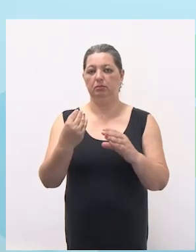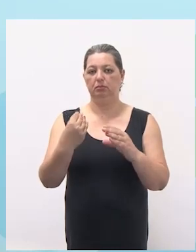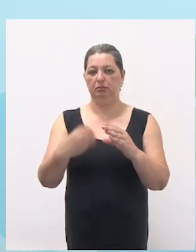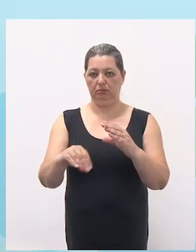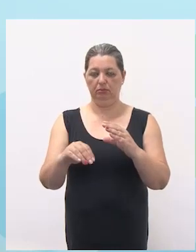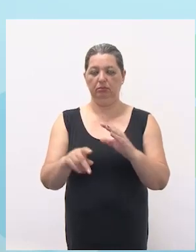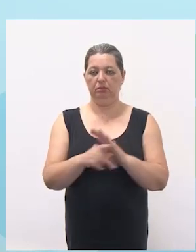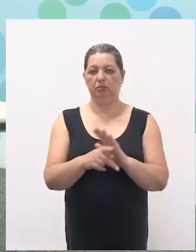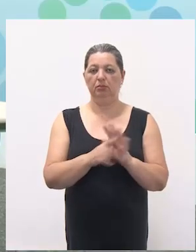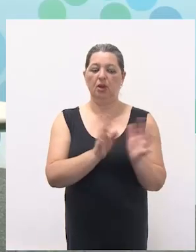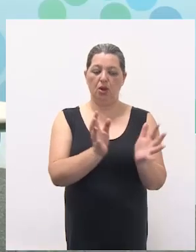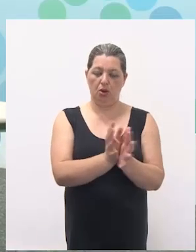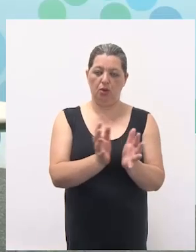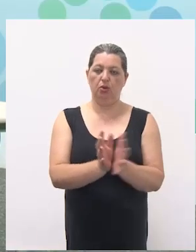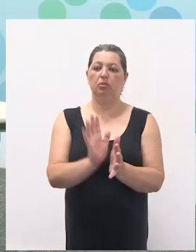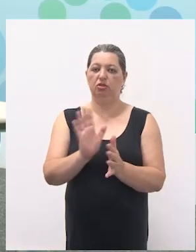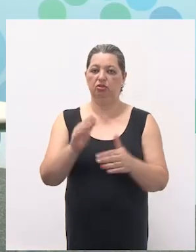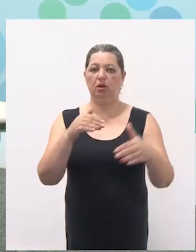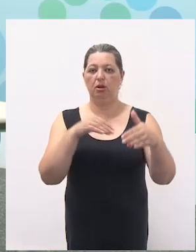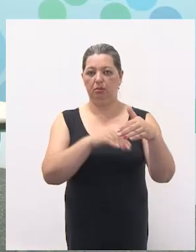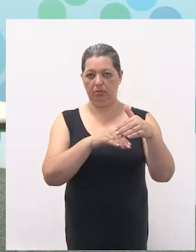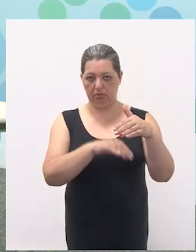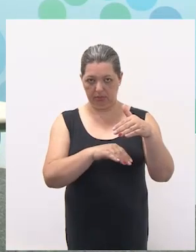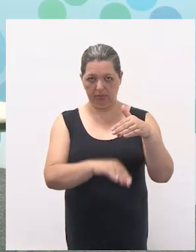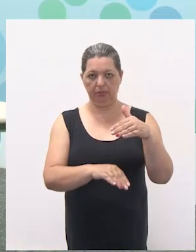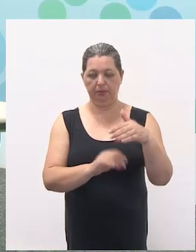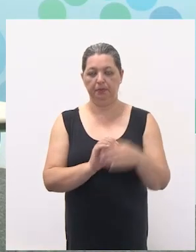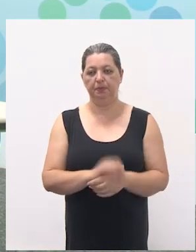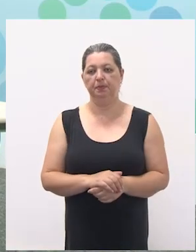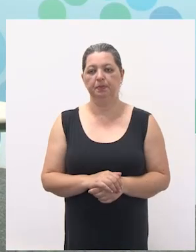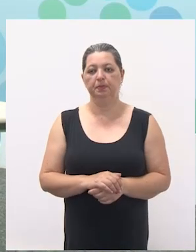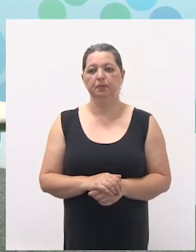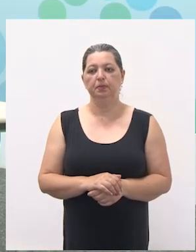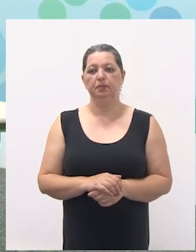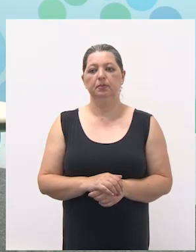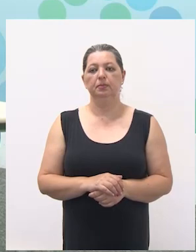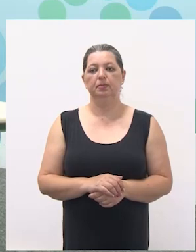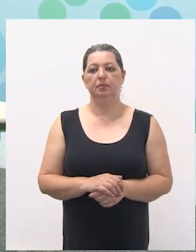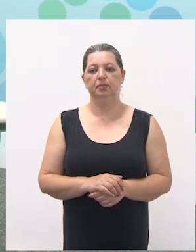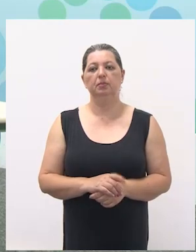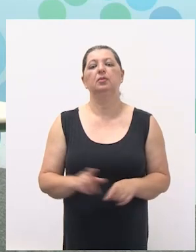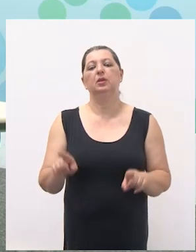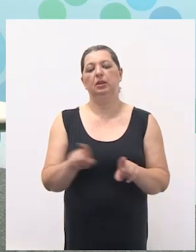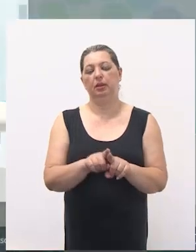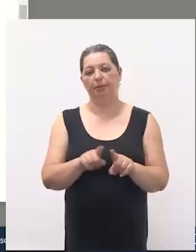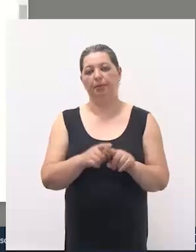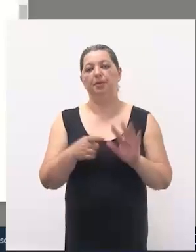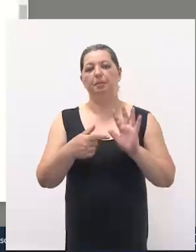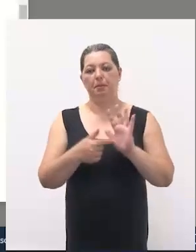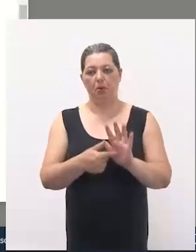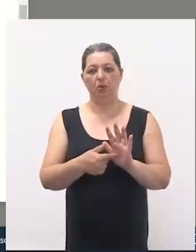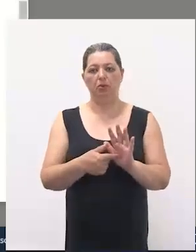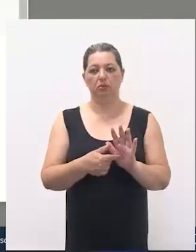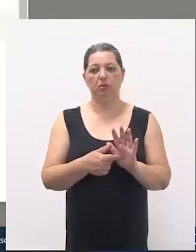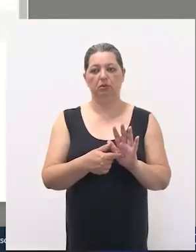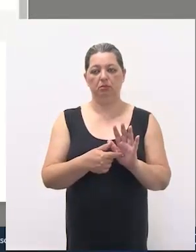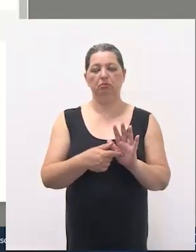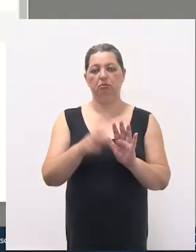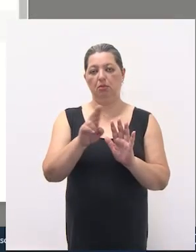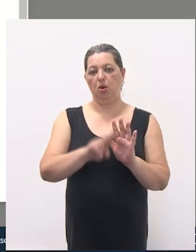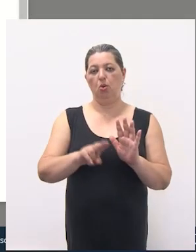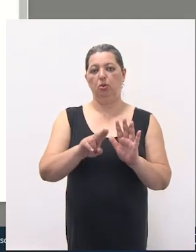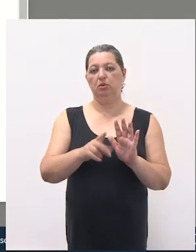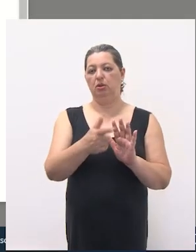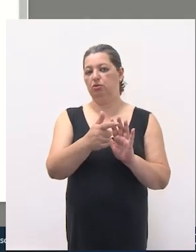estão arquivadas, se eu não me engano. Até as turmas arquivadas, elas aparecem aqui para a gente reutilizar as